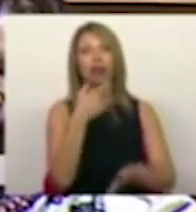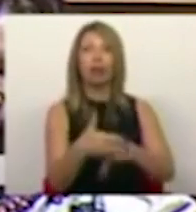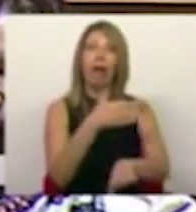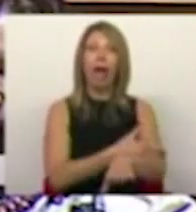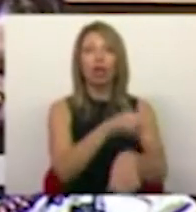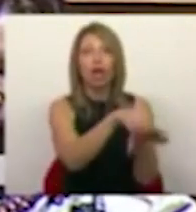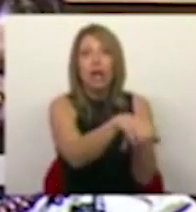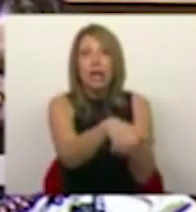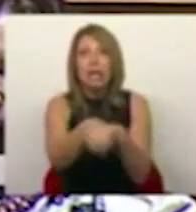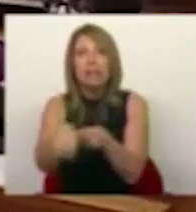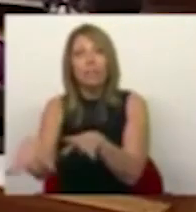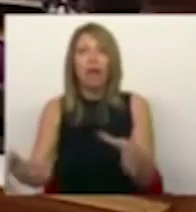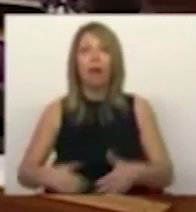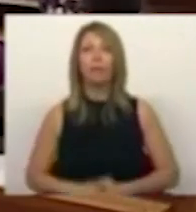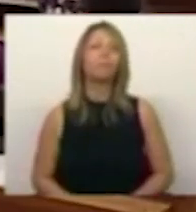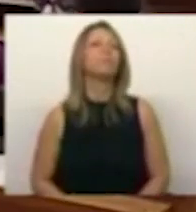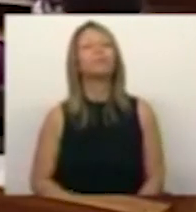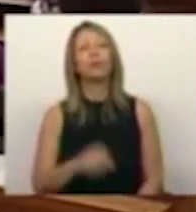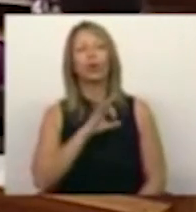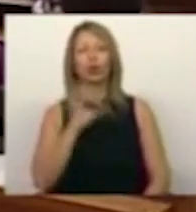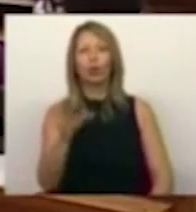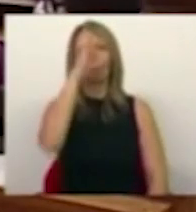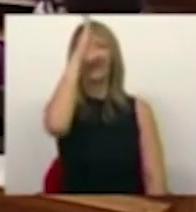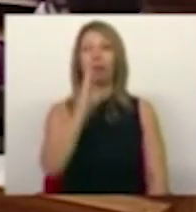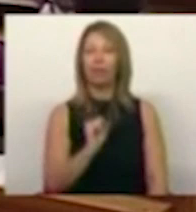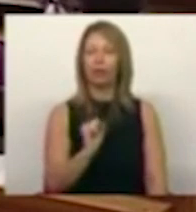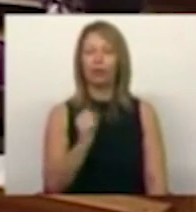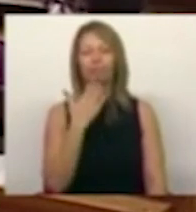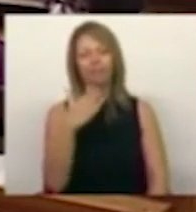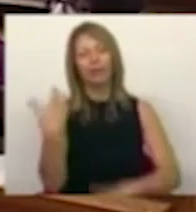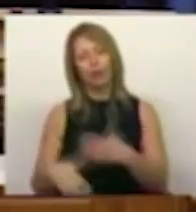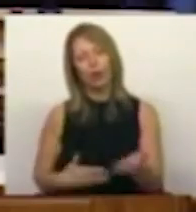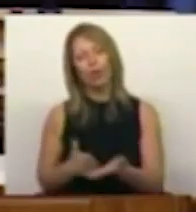Senhor Primeiro-Ministro, peço-lhe para continuar, faz favor.